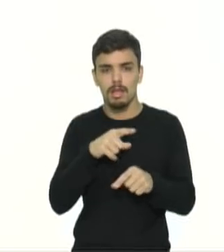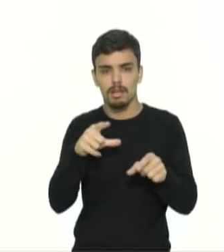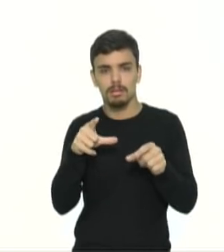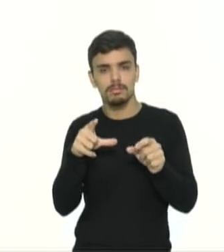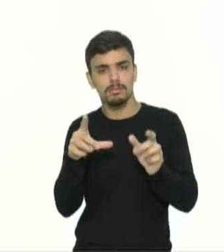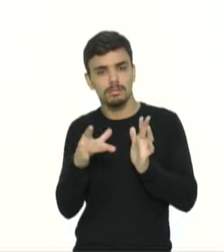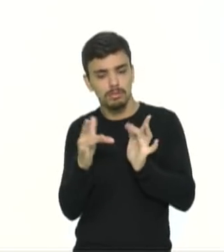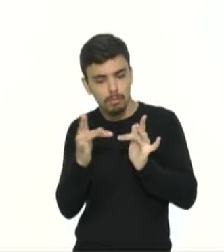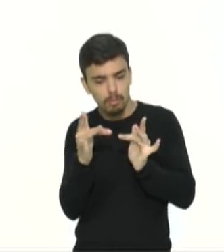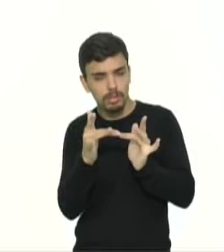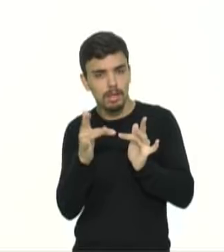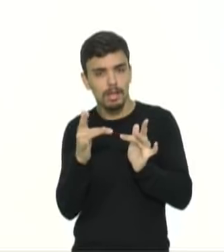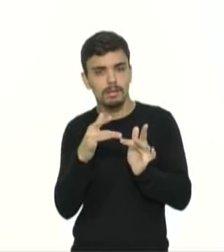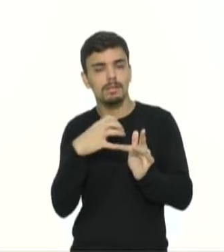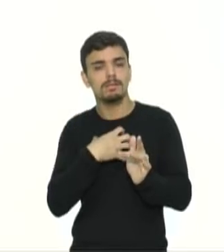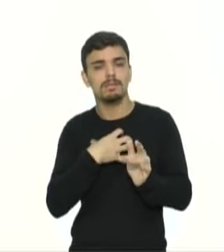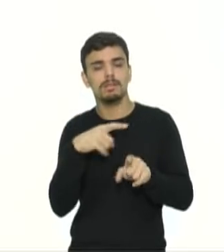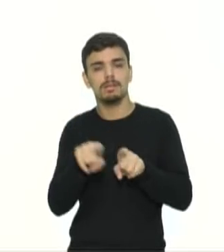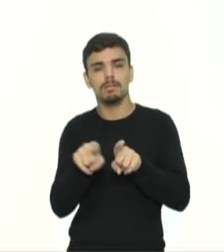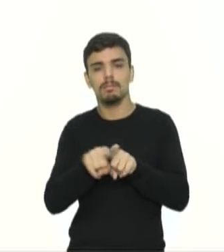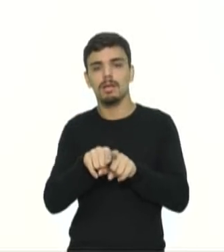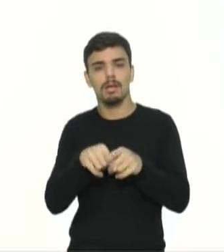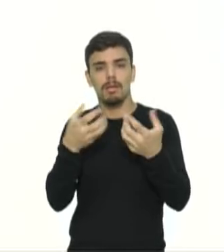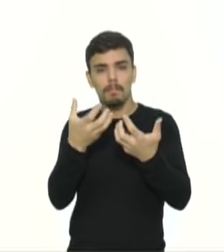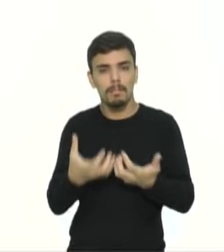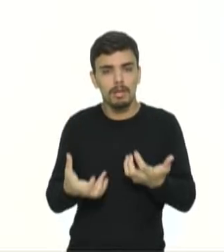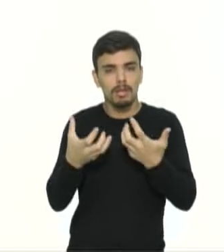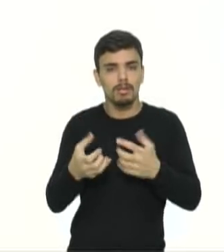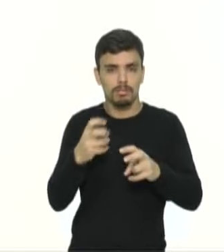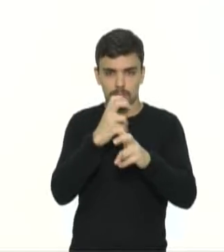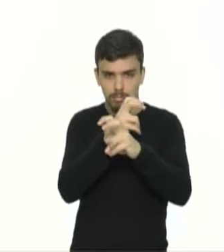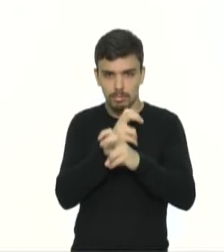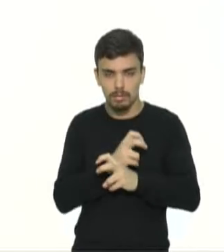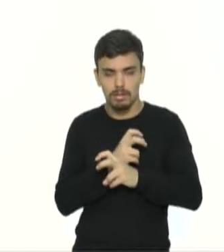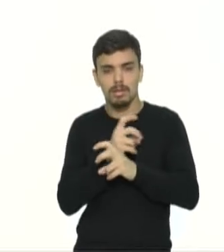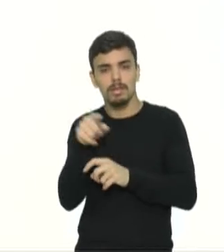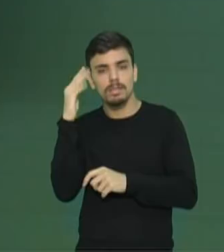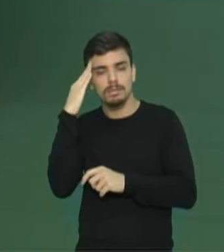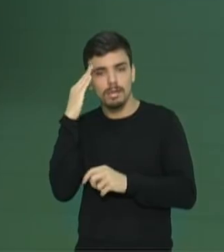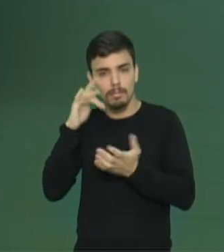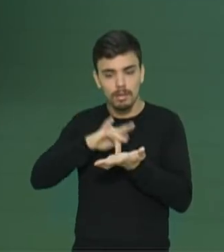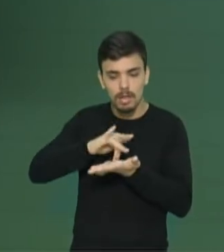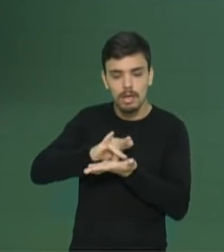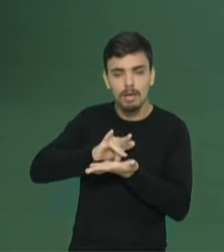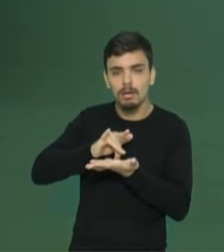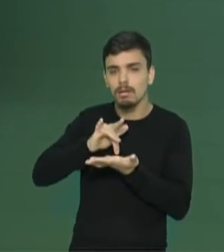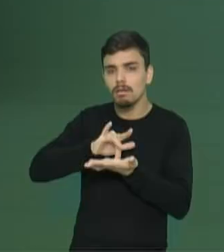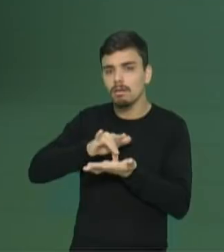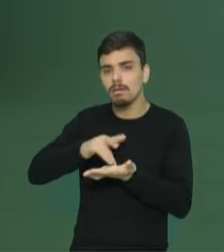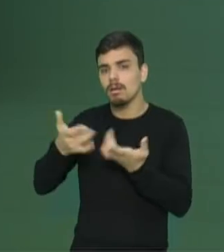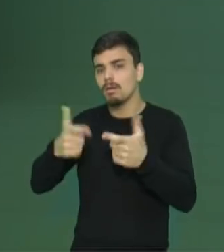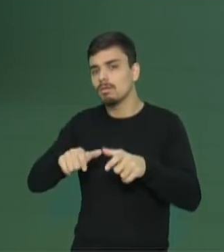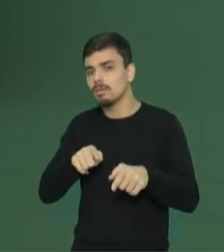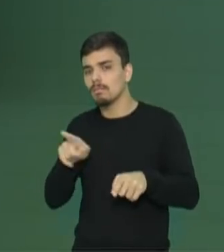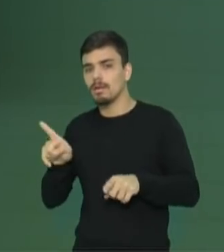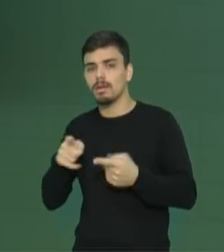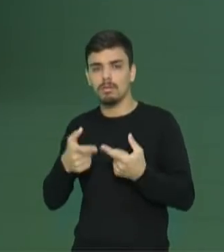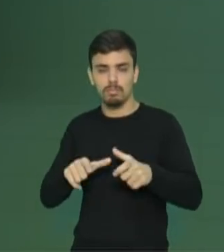eles sentem o peso do esqueleto, isso é uma questão de equilíbrio para eles sabem para que lado eles estão, porque eles percebem o peso do próprio esqueleto.